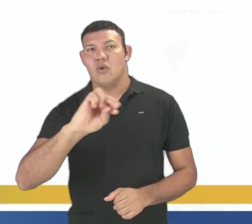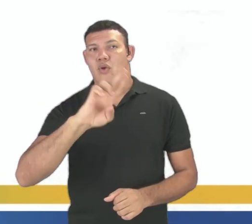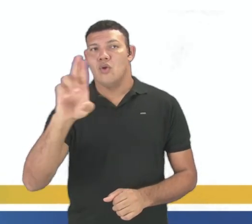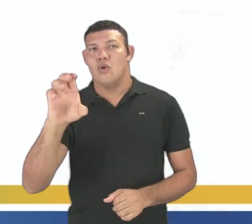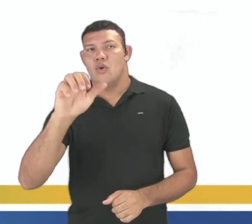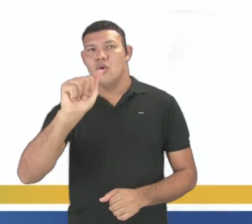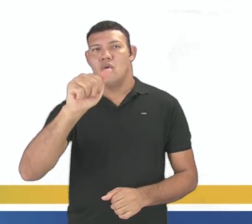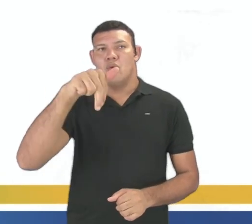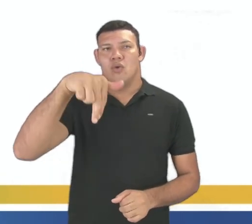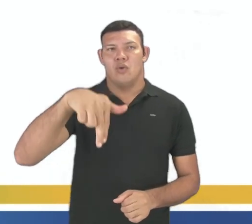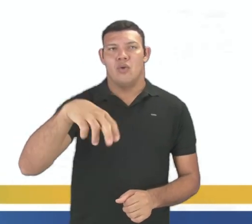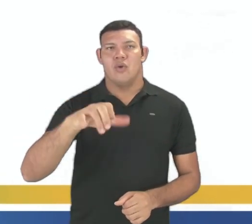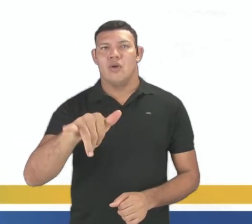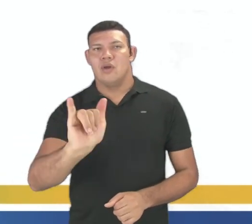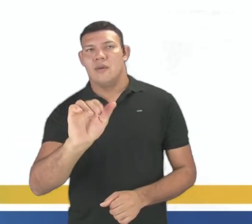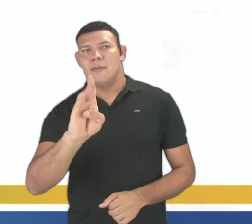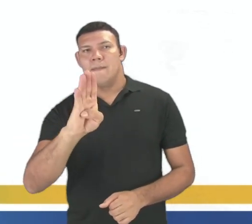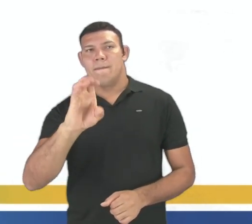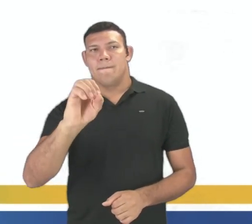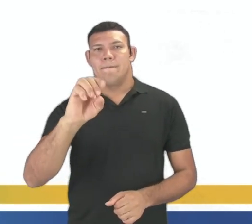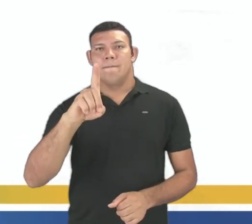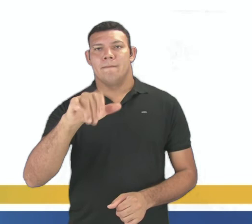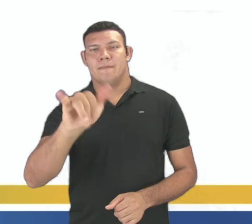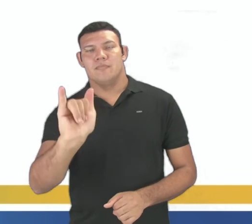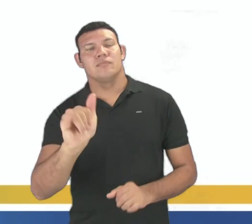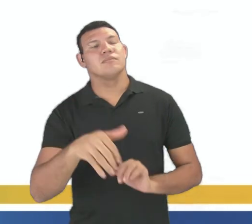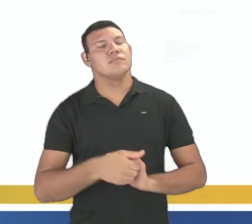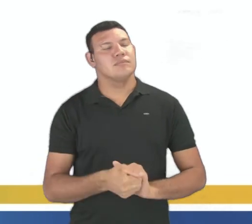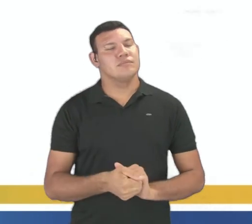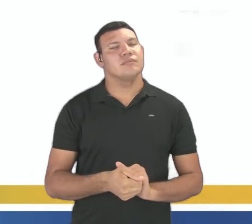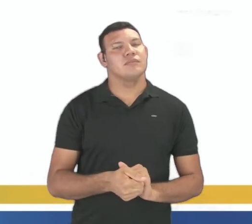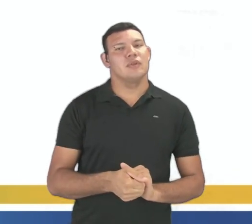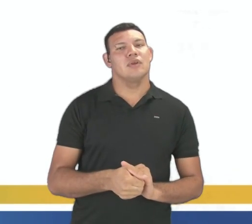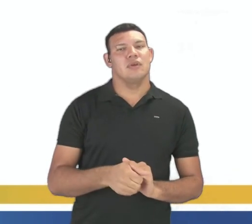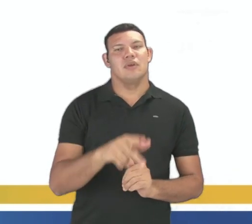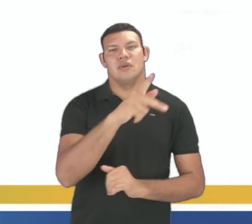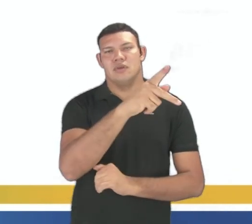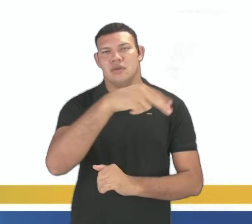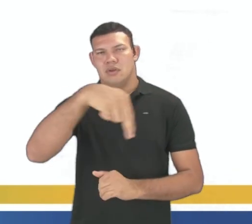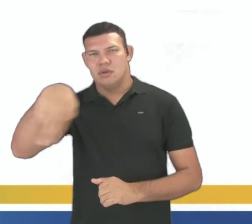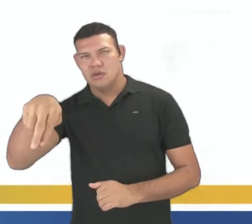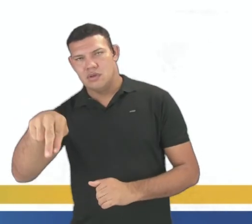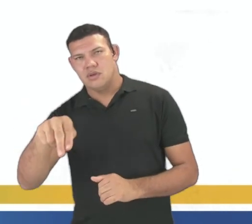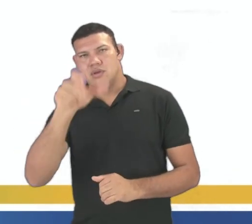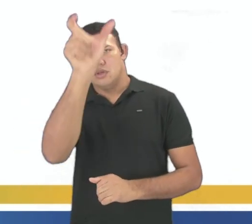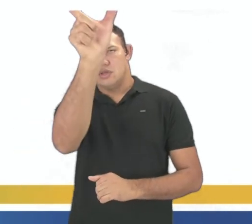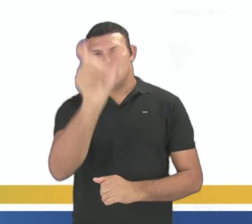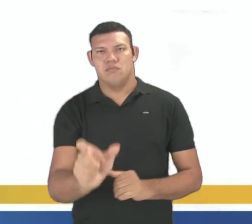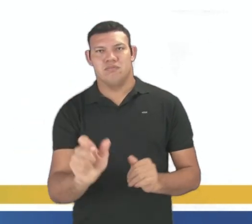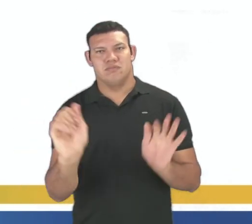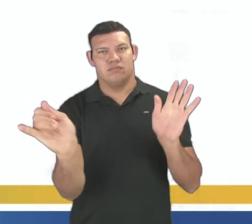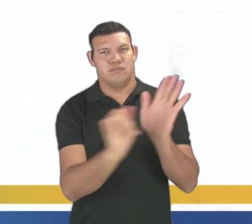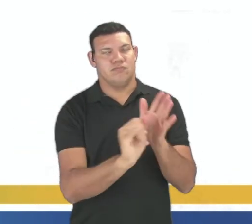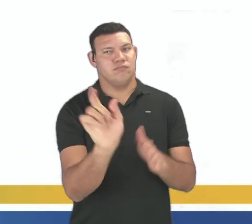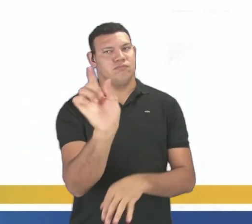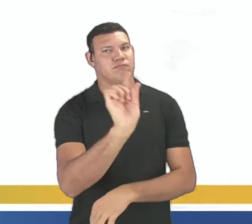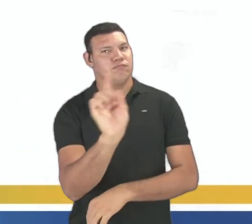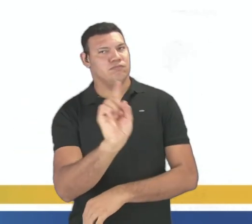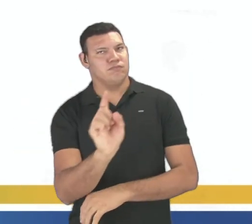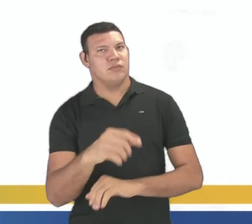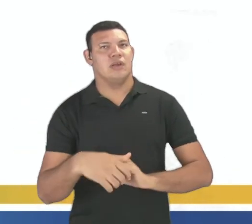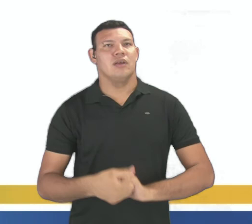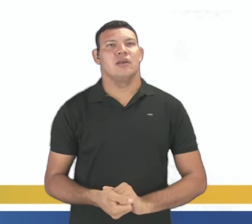Ok? Deu para entender? Esses aqui são os indefinite pronouns que nós vimos hoje. Lembrem